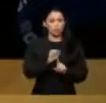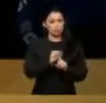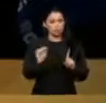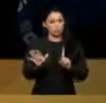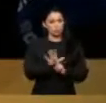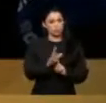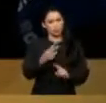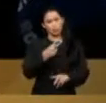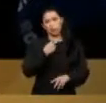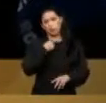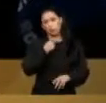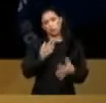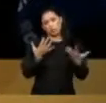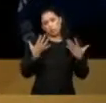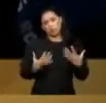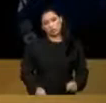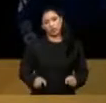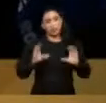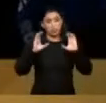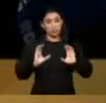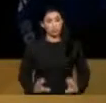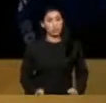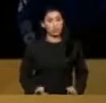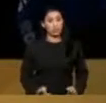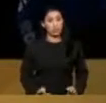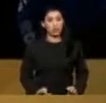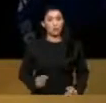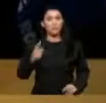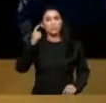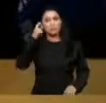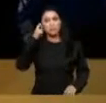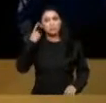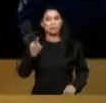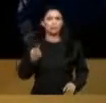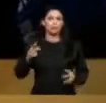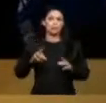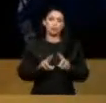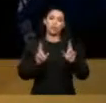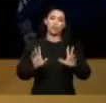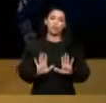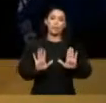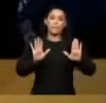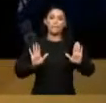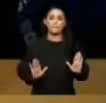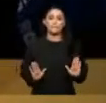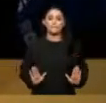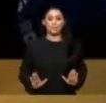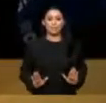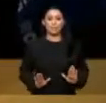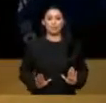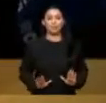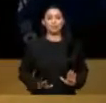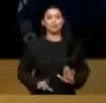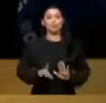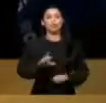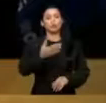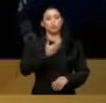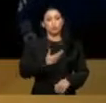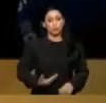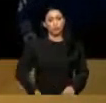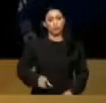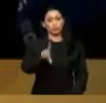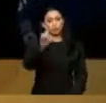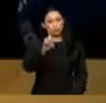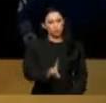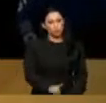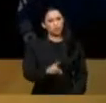consequência legal. Como cidadãos, podemos até não concordar com esse desfecho, mas o Estado de Direito exige a observância